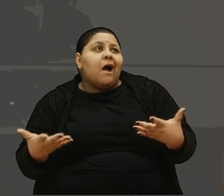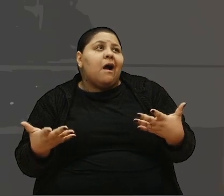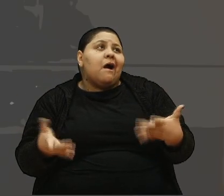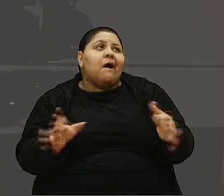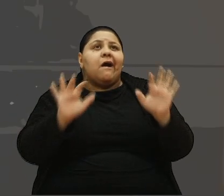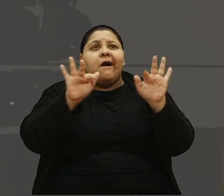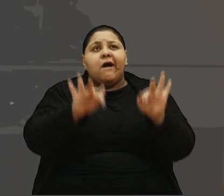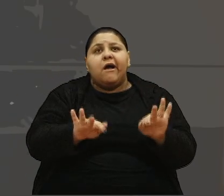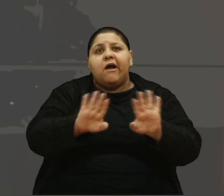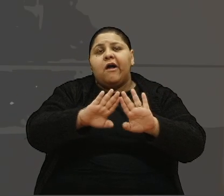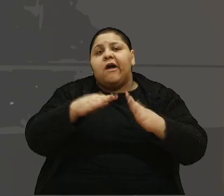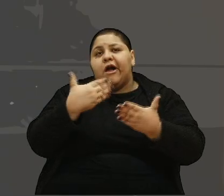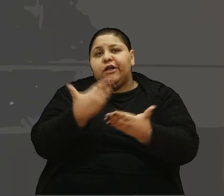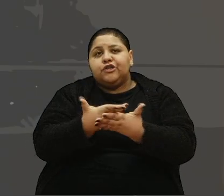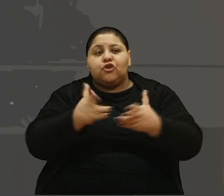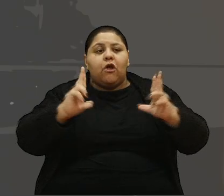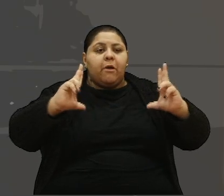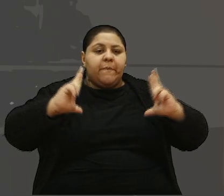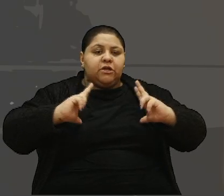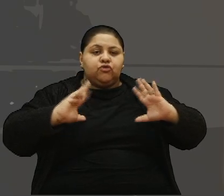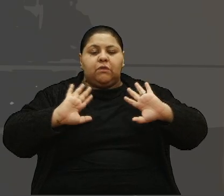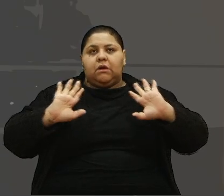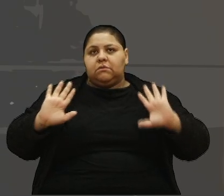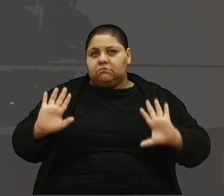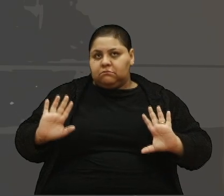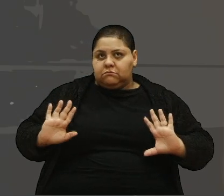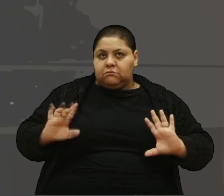a escolinha particular. Olha,